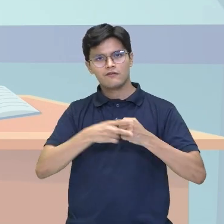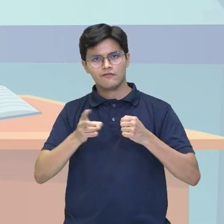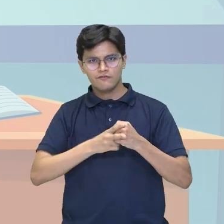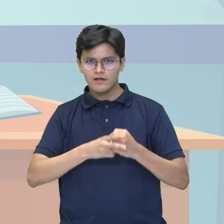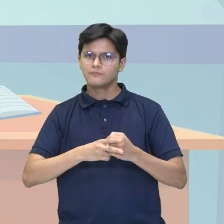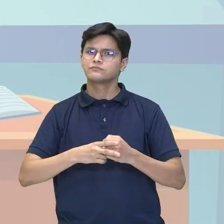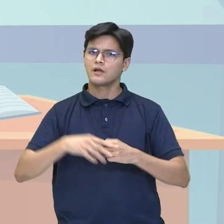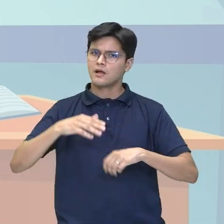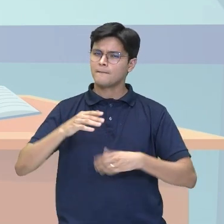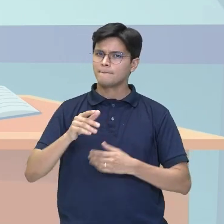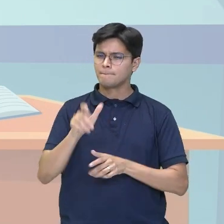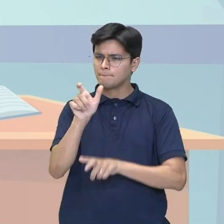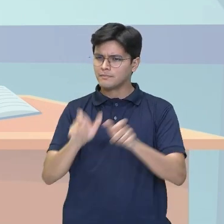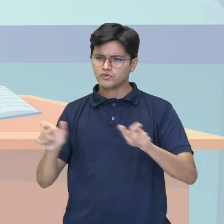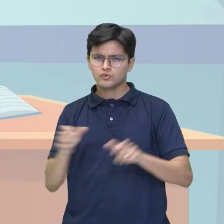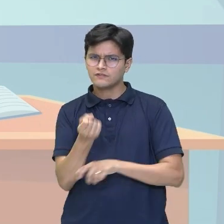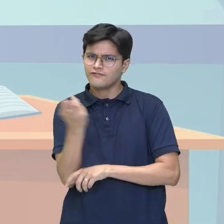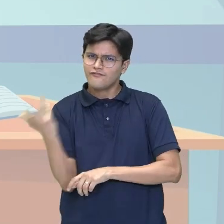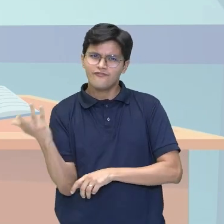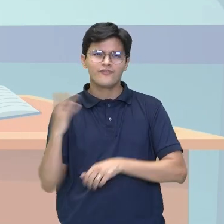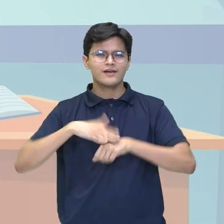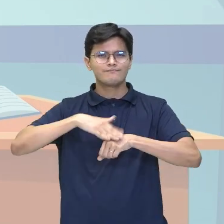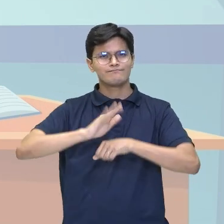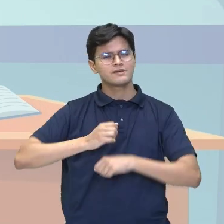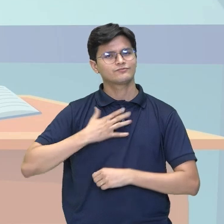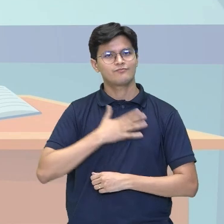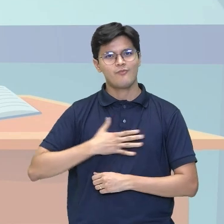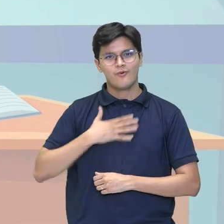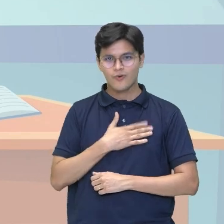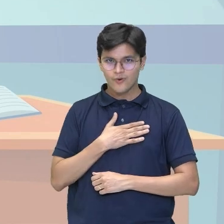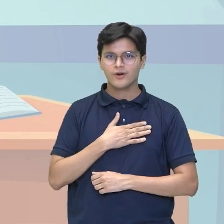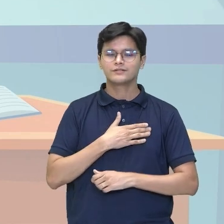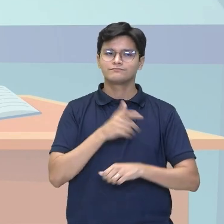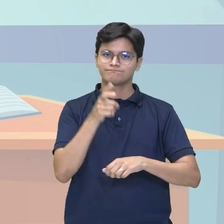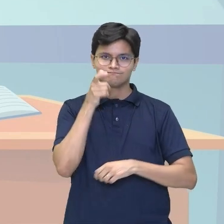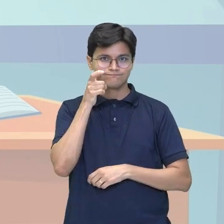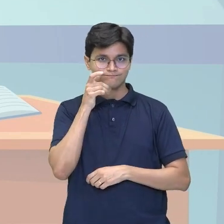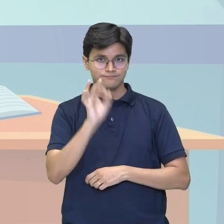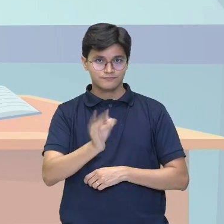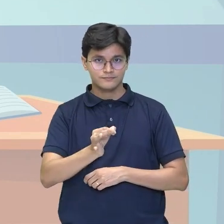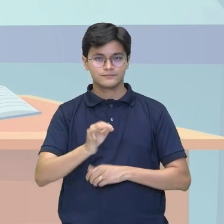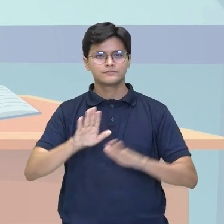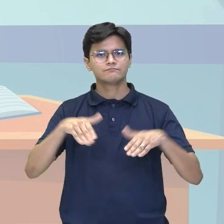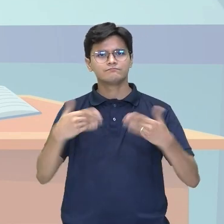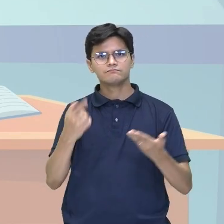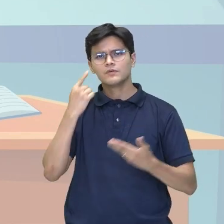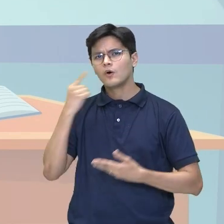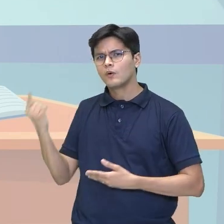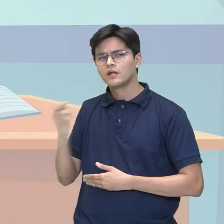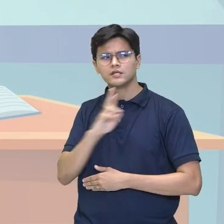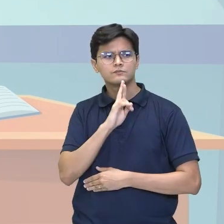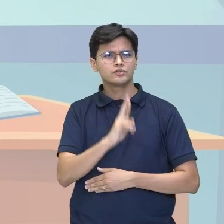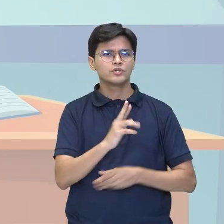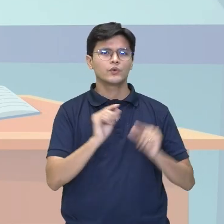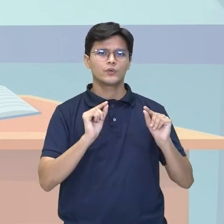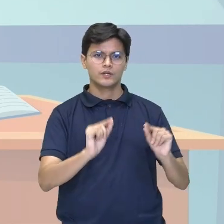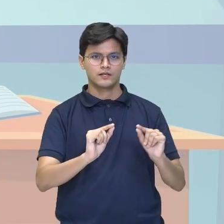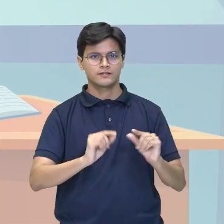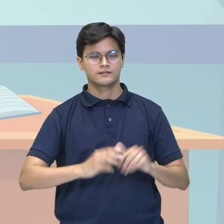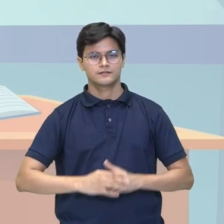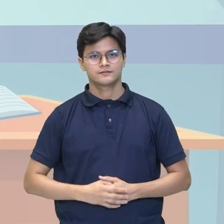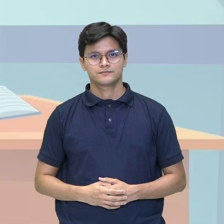dia maratonando, assistindo o que mais gosta. E aí vamos ver o que ela vai responder. Vamos ver o que a Dani vai